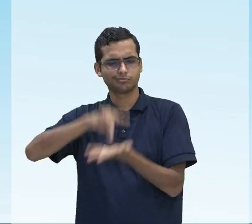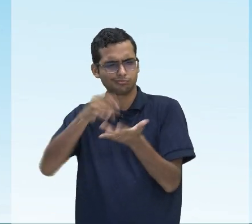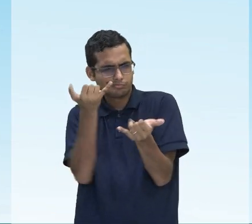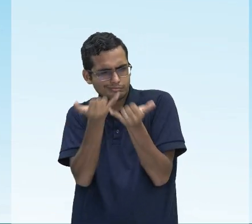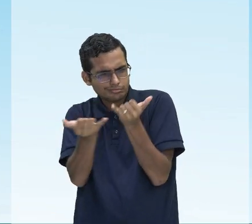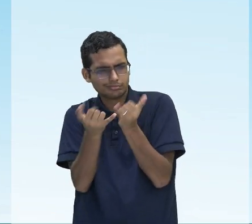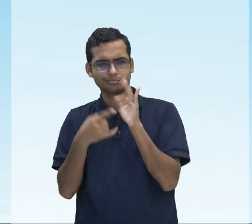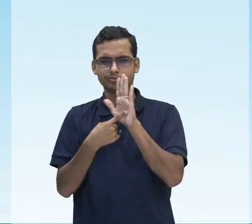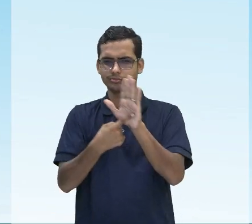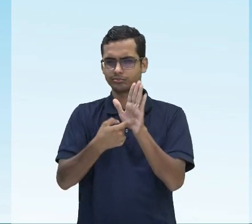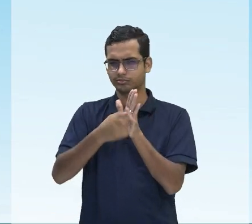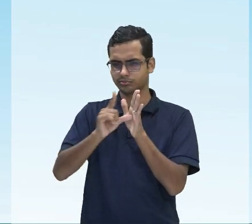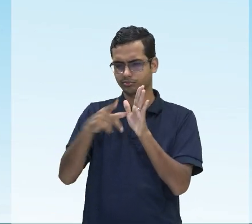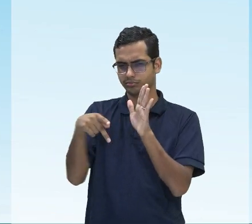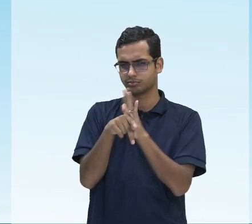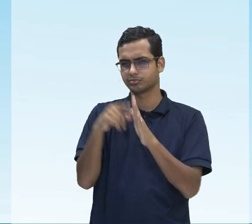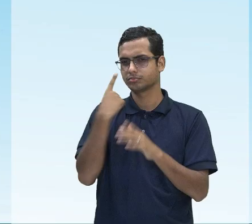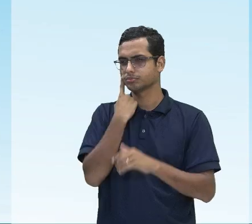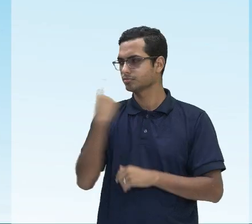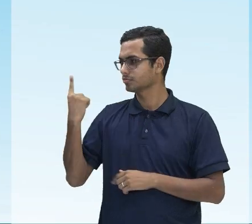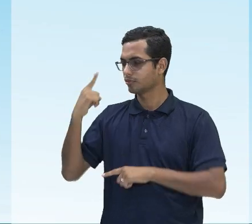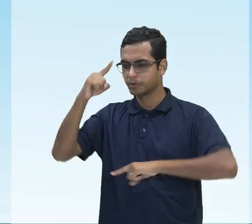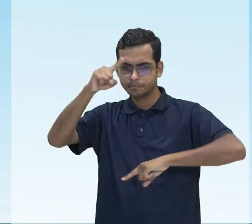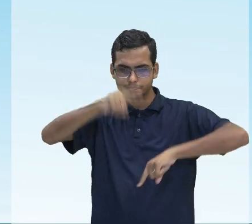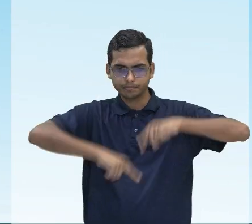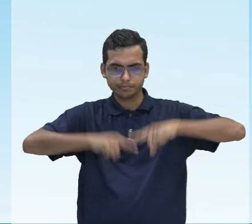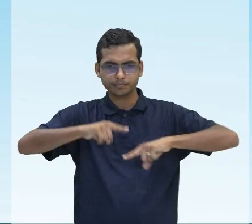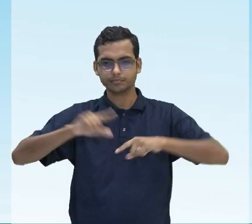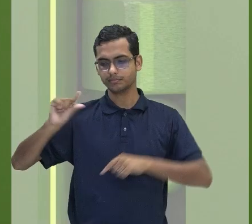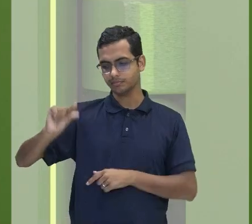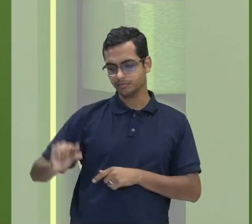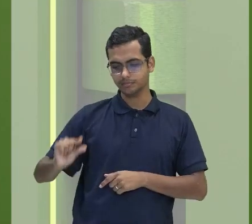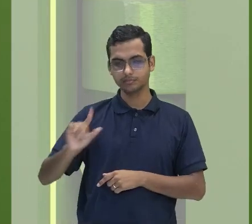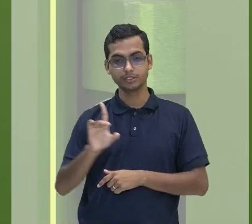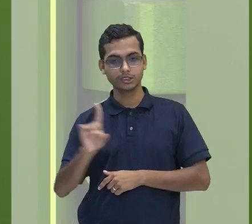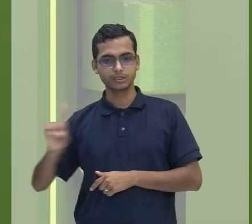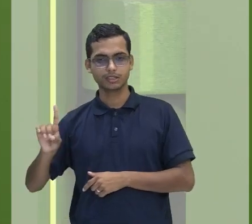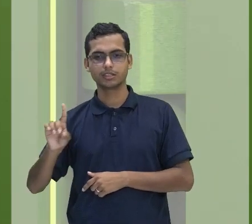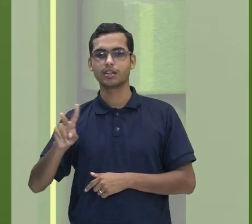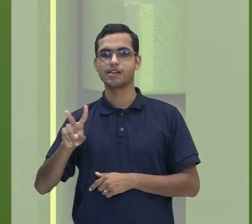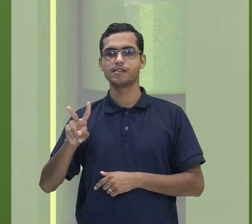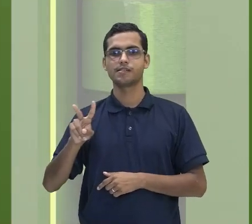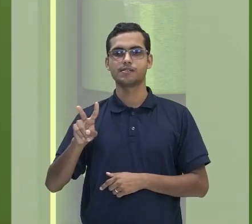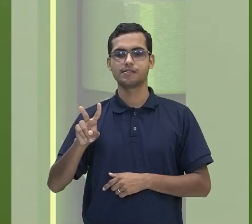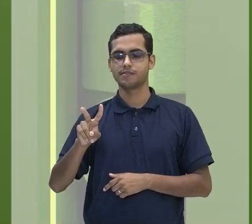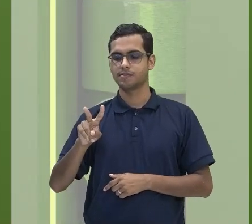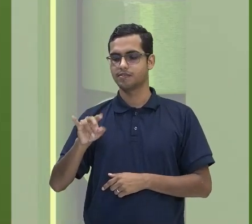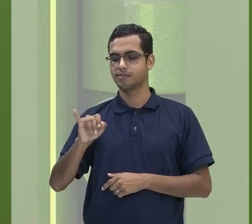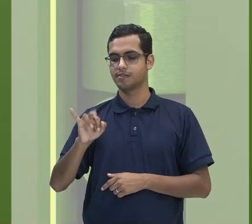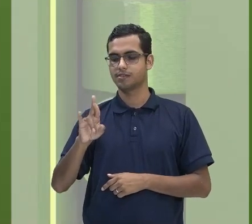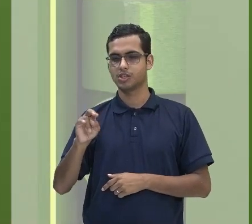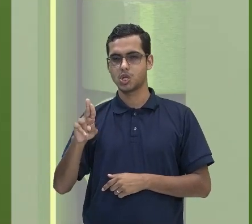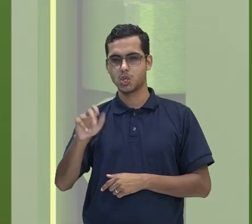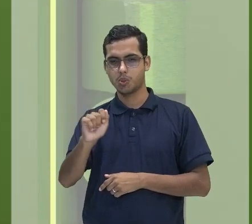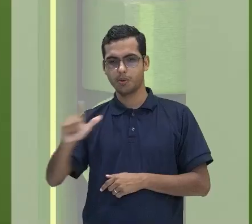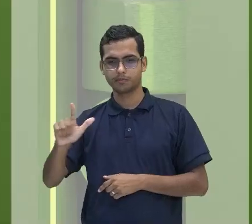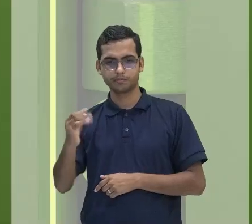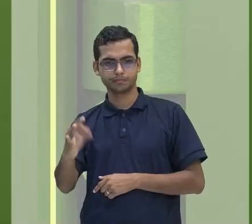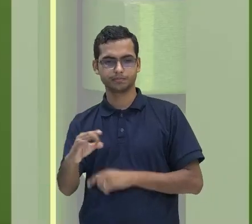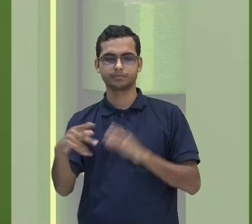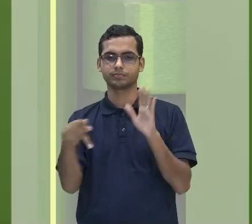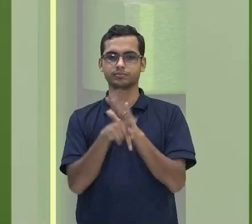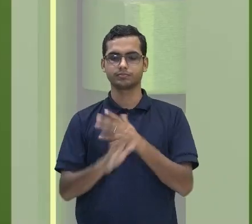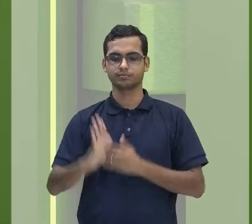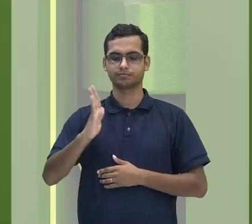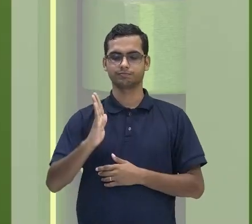com a imagem do objeto. Só que ela é menor, virtual e direita. Ok, pessoal? Bem, essa é a imagem para o espelho